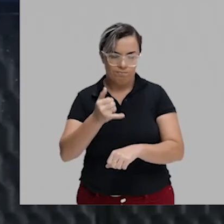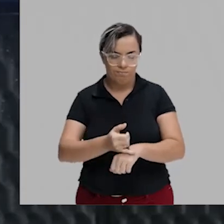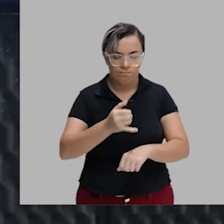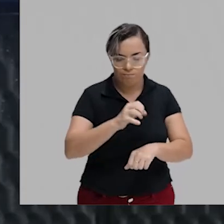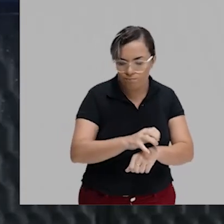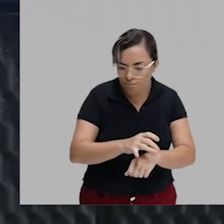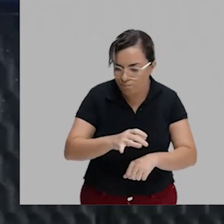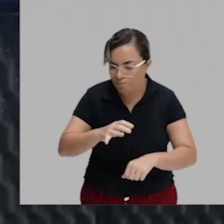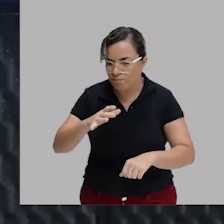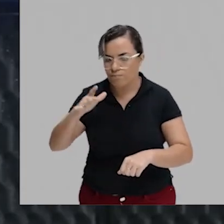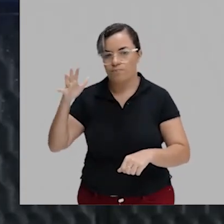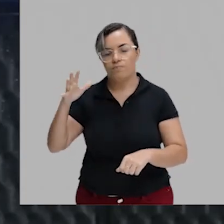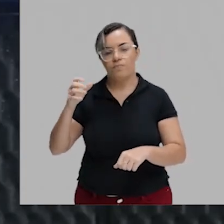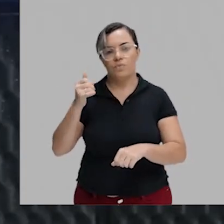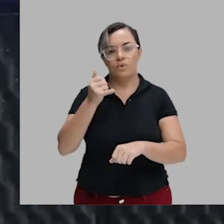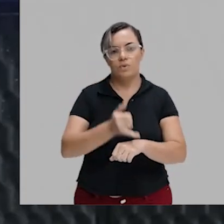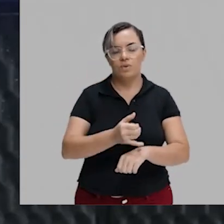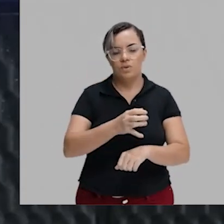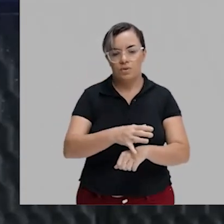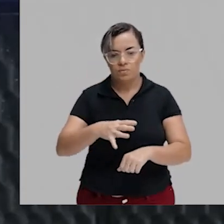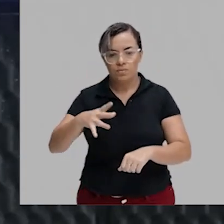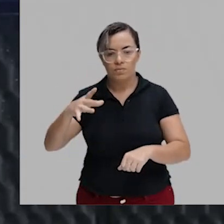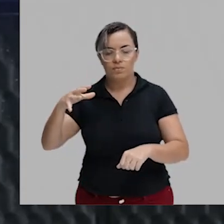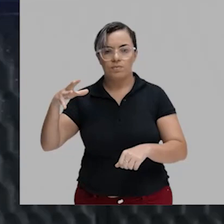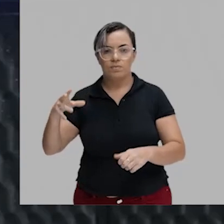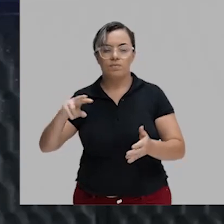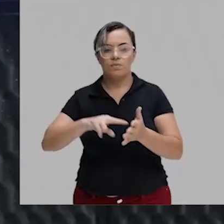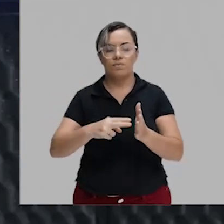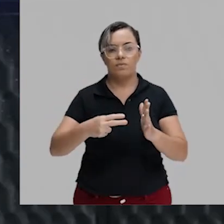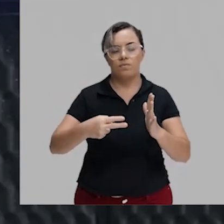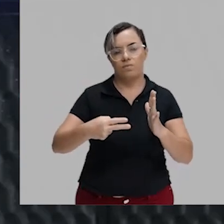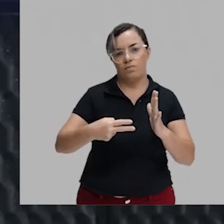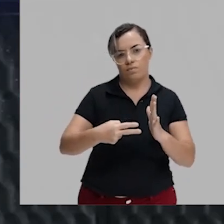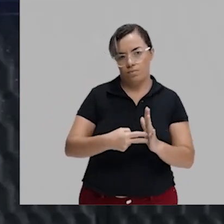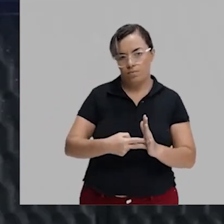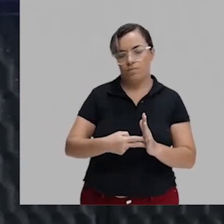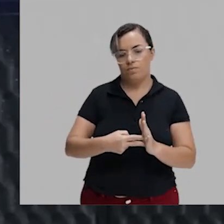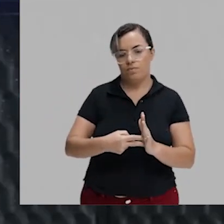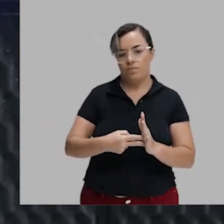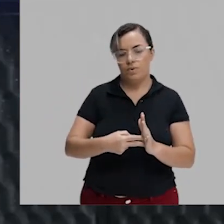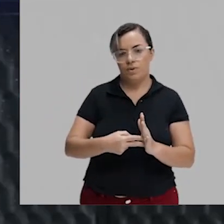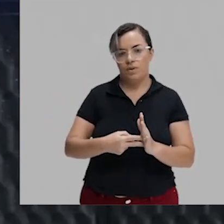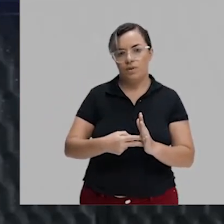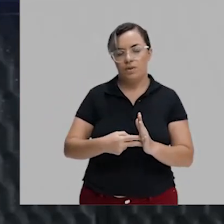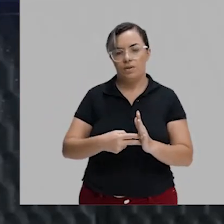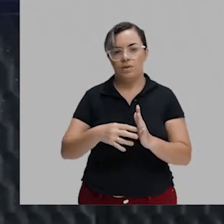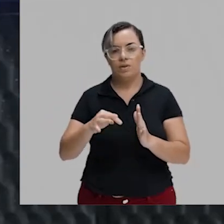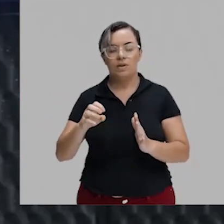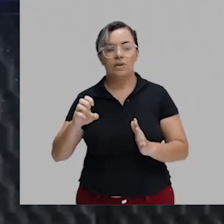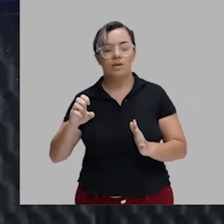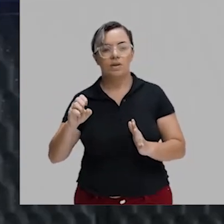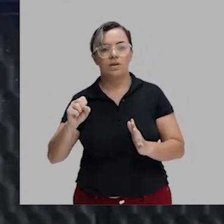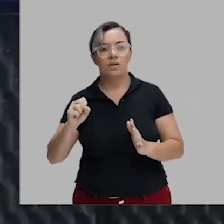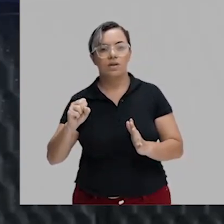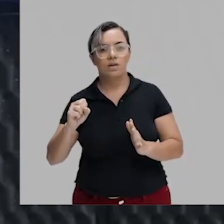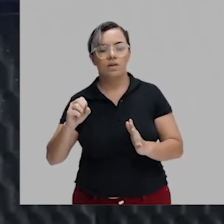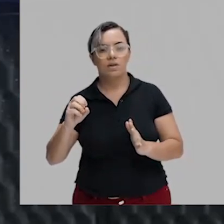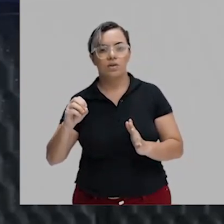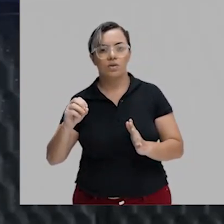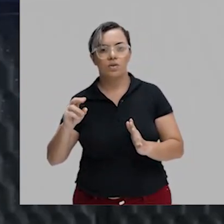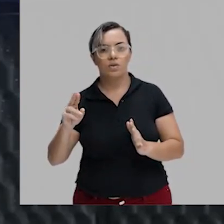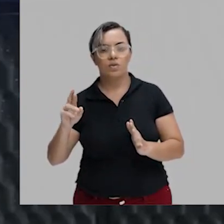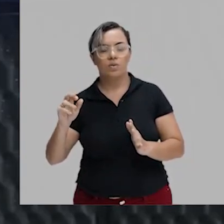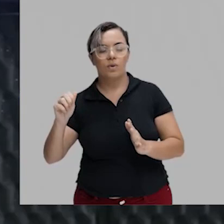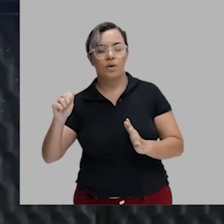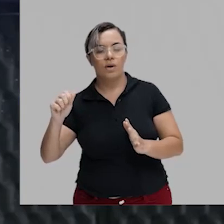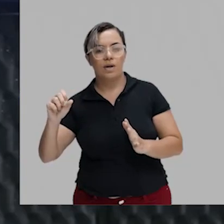entesouramento. Metalismo ou bulionismo significa entesourar. Entesourar é o quê? É guardar.